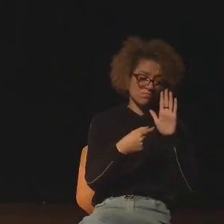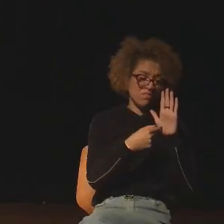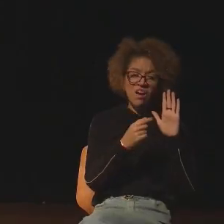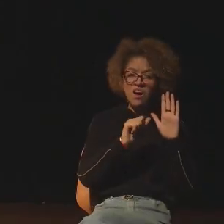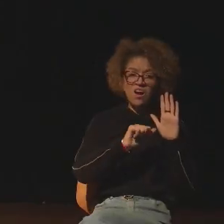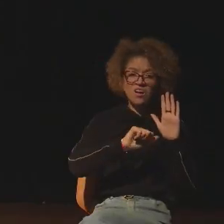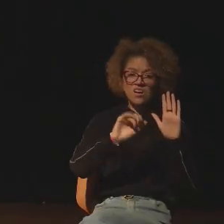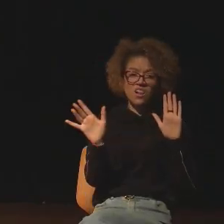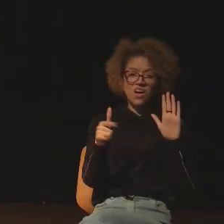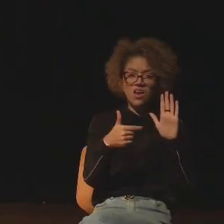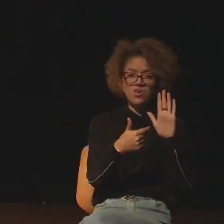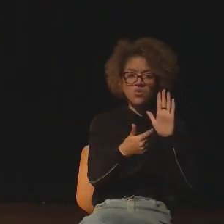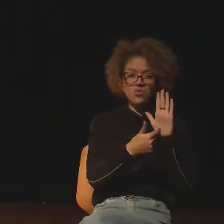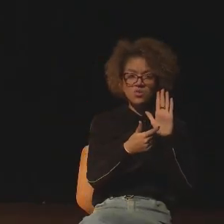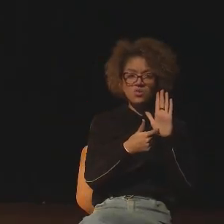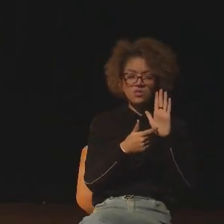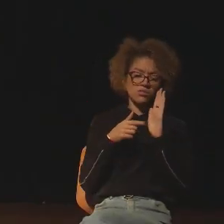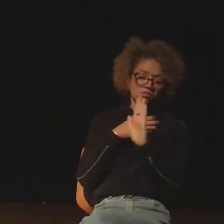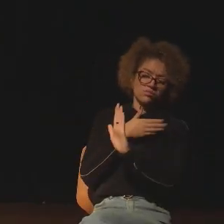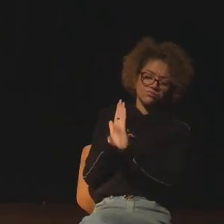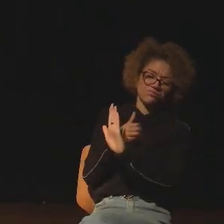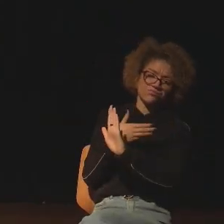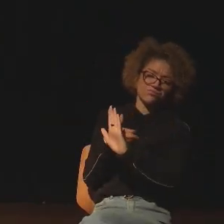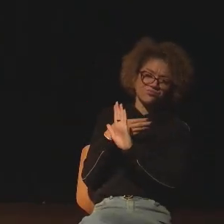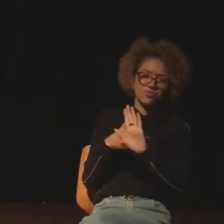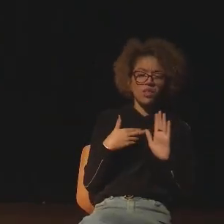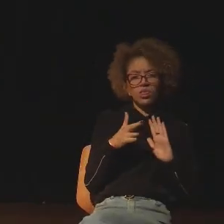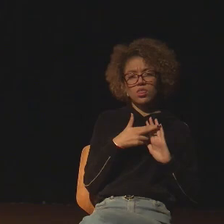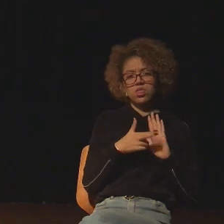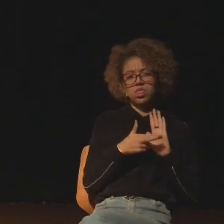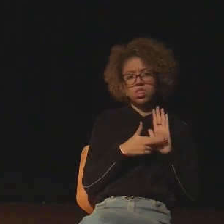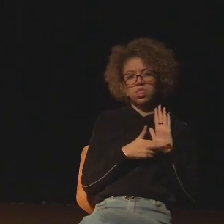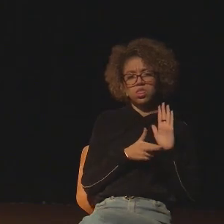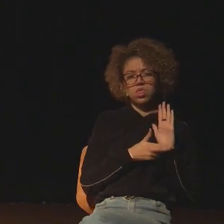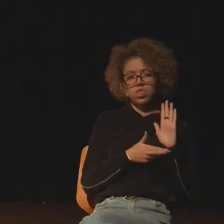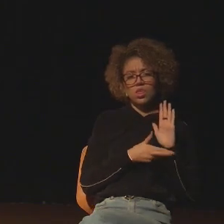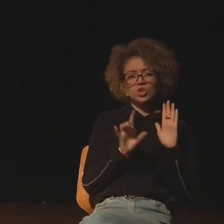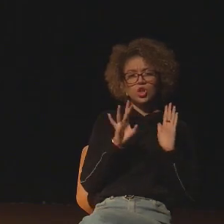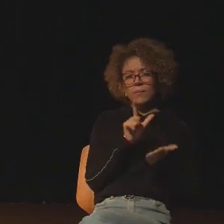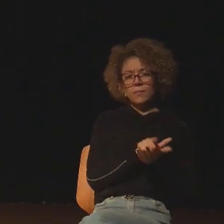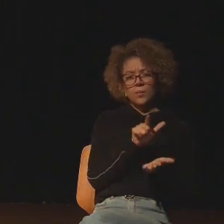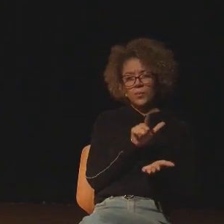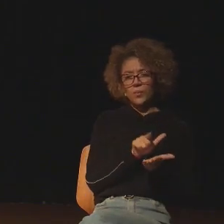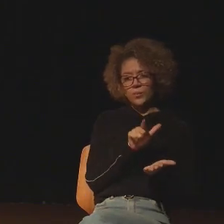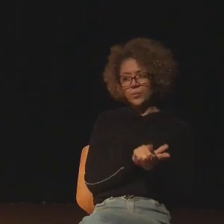essa oitiva ela é puramente protocolar, ela é meramente protocolar.